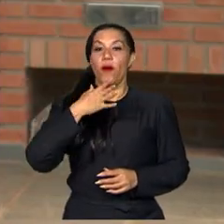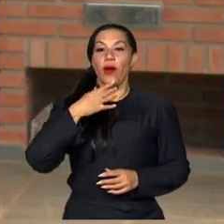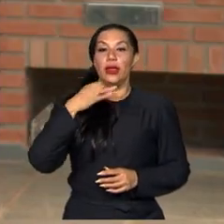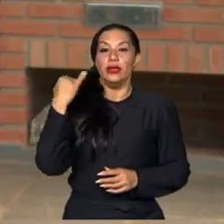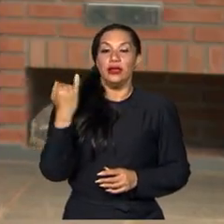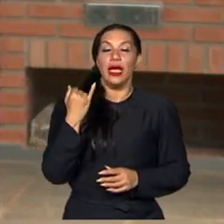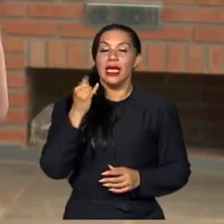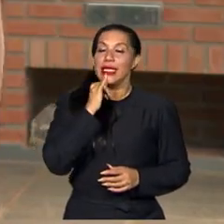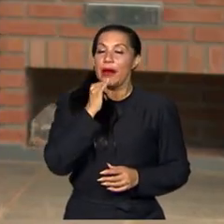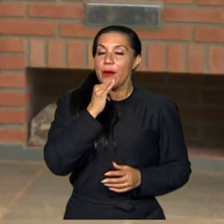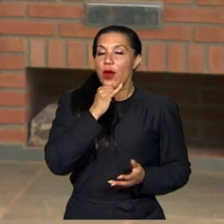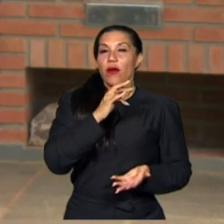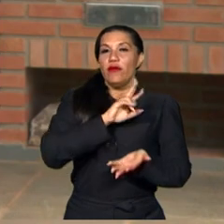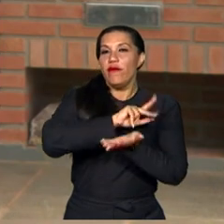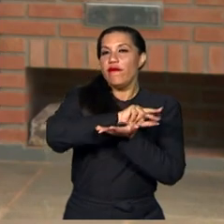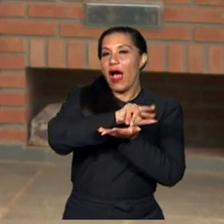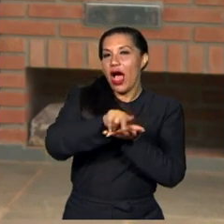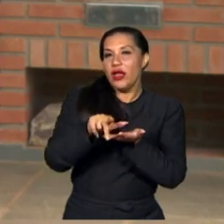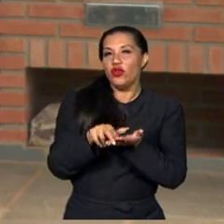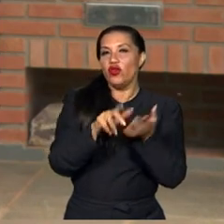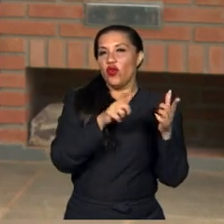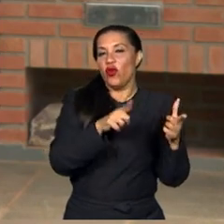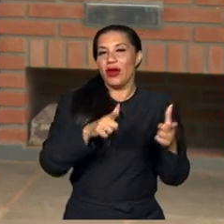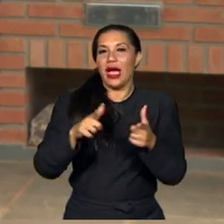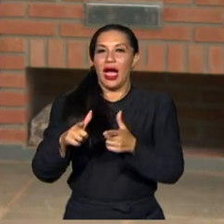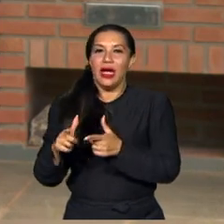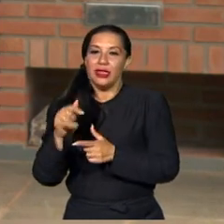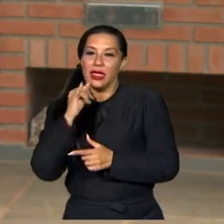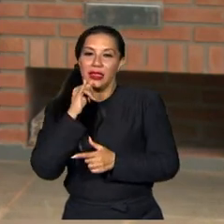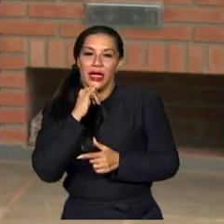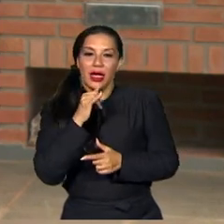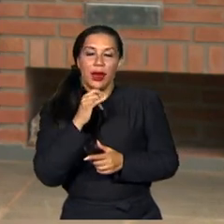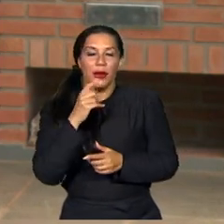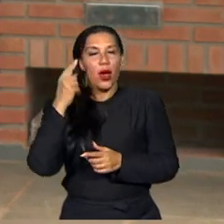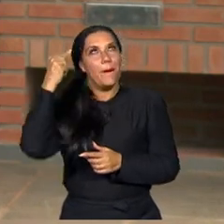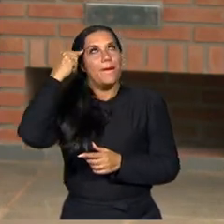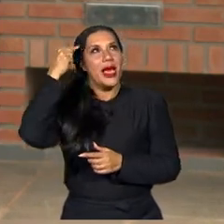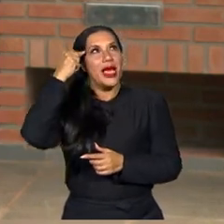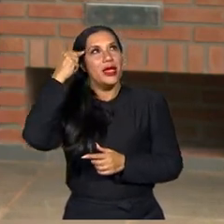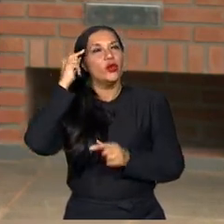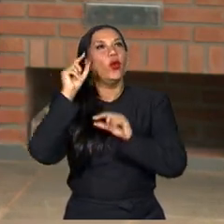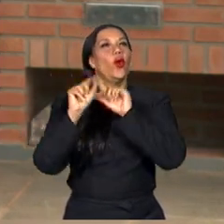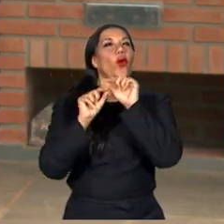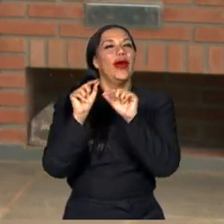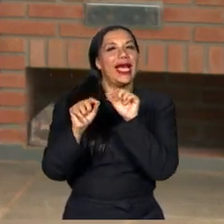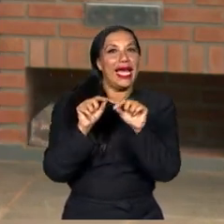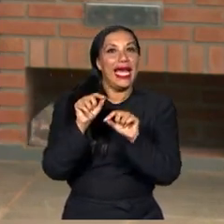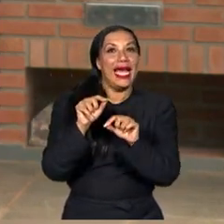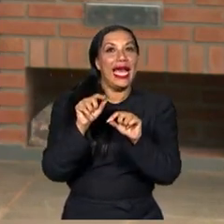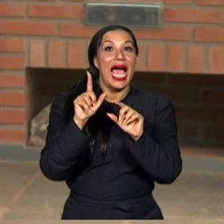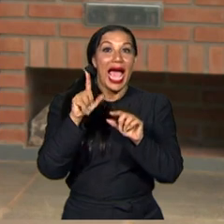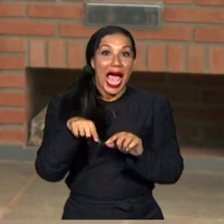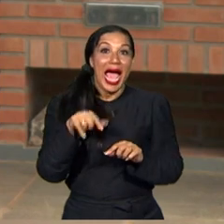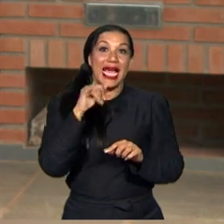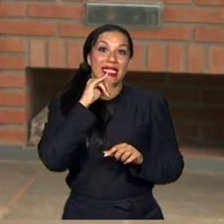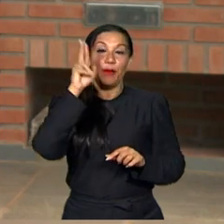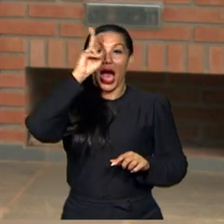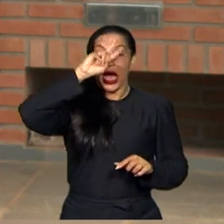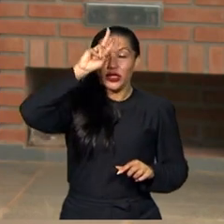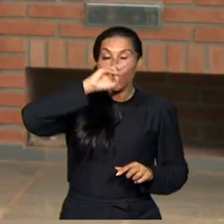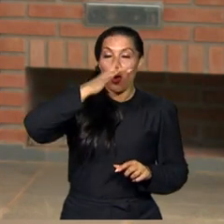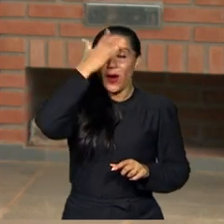vários, né, vários lugares. Uma chave que eu gosto de pensar em relação a isso é que a história